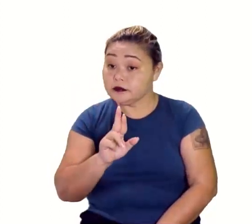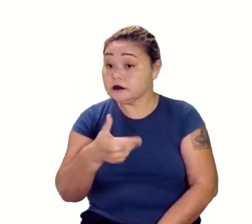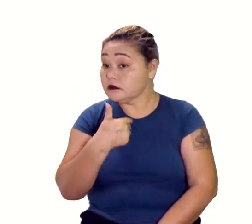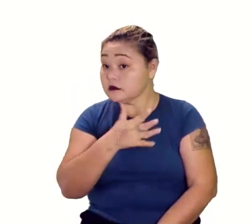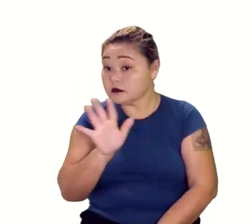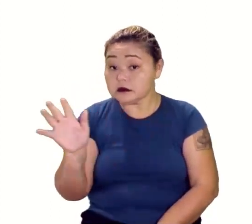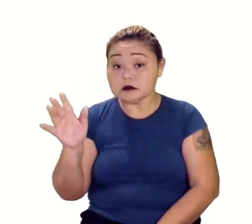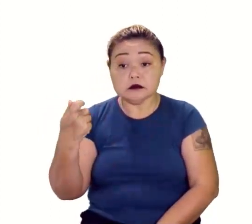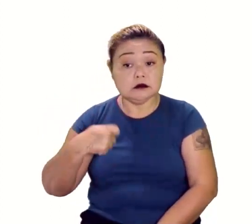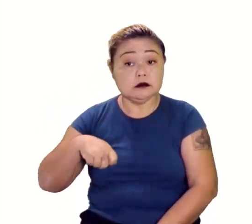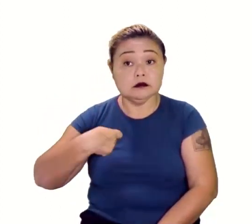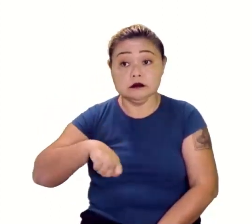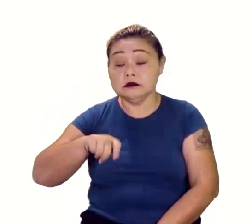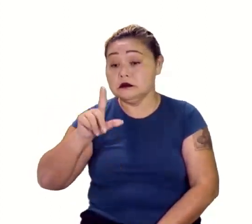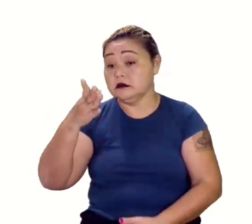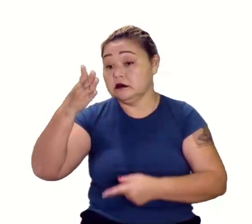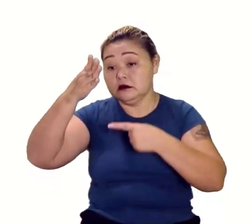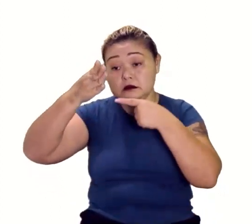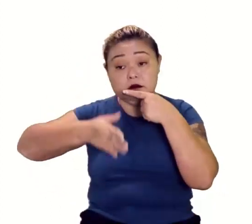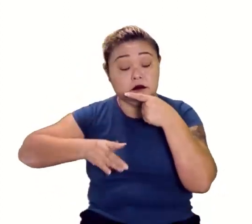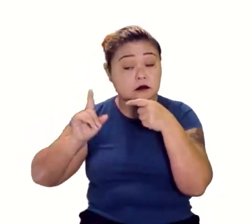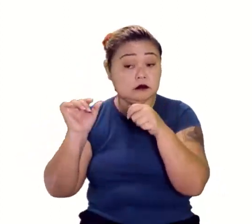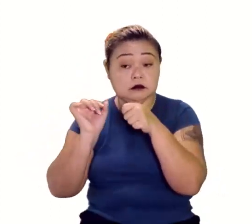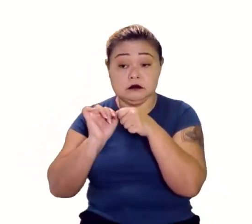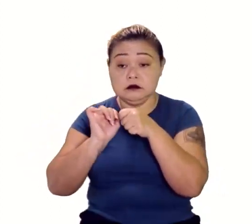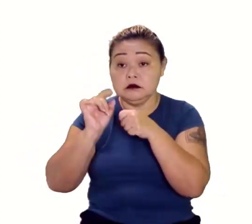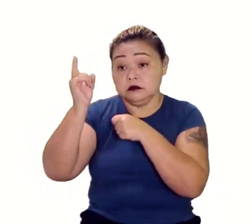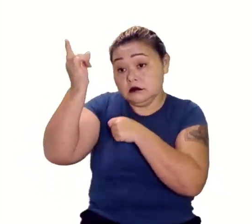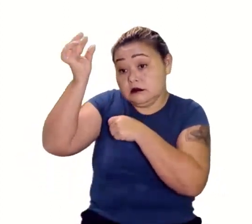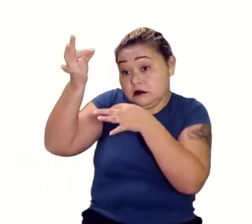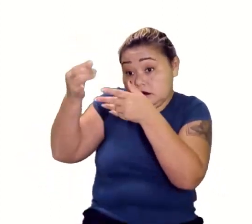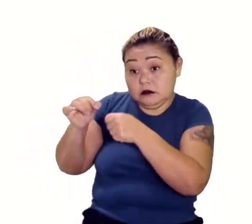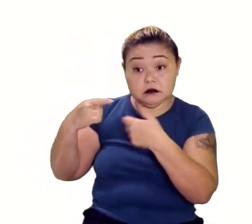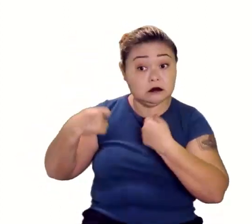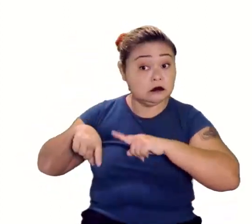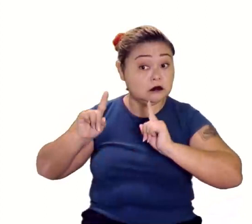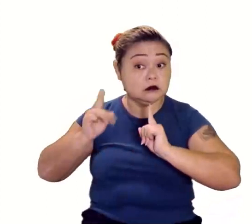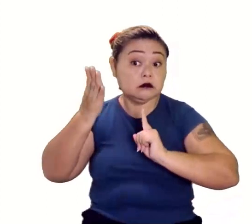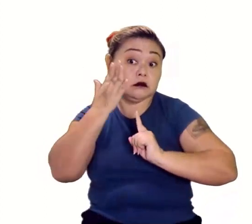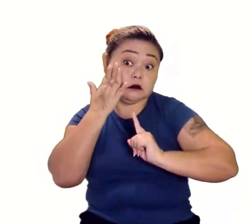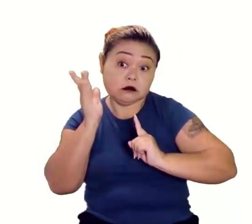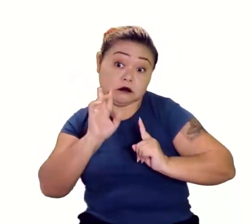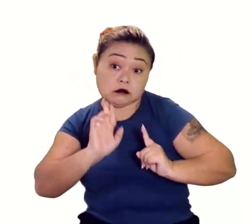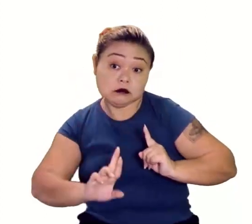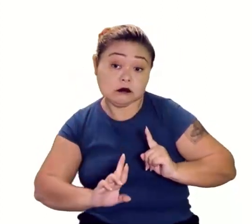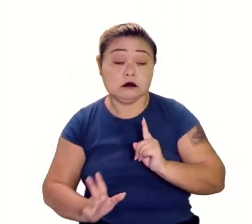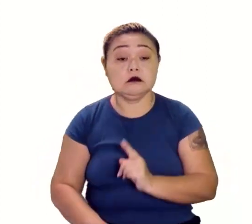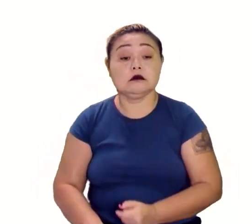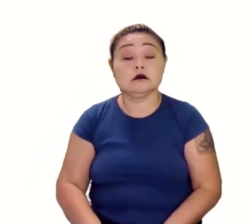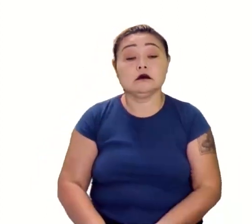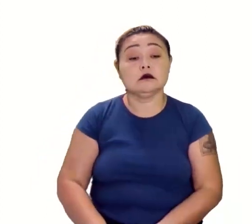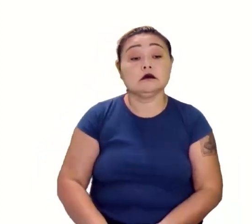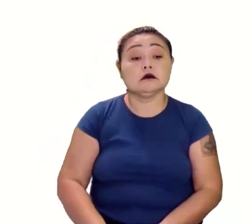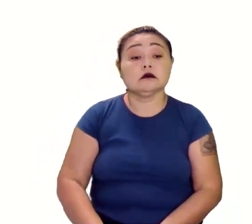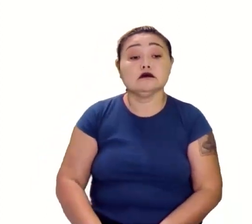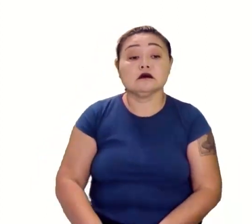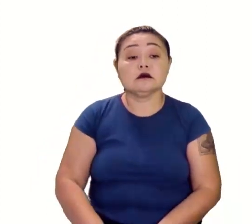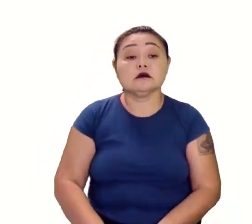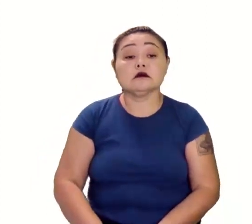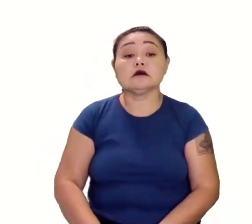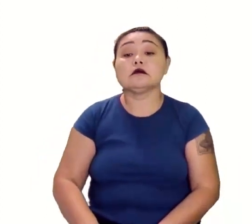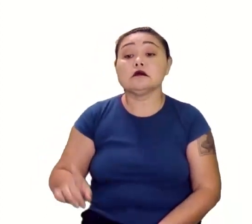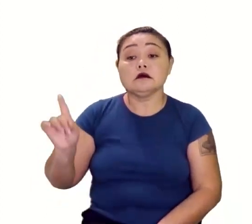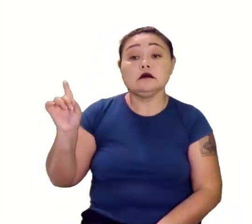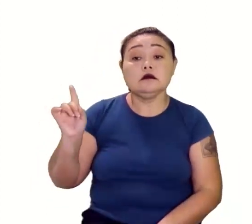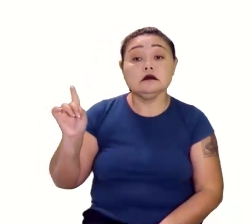tá? Beleza. Você não precisa fatorar, você não precisa fazer dentro desse detalhe todo aí. Agora, vamos lá. Vamos apagar aqui